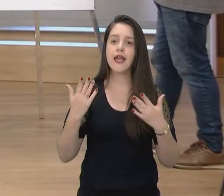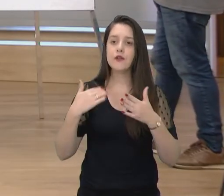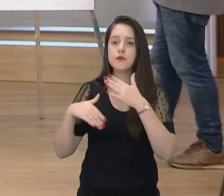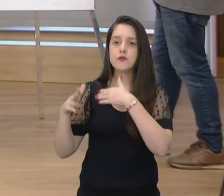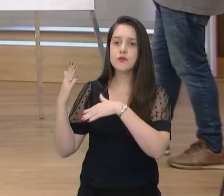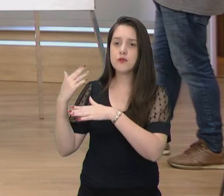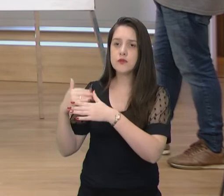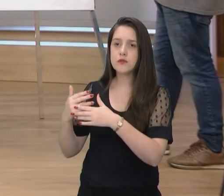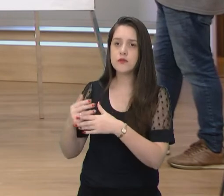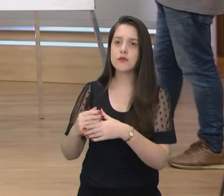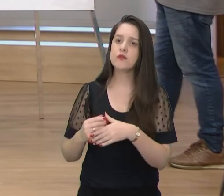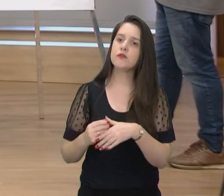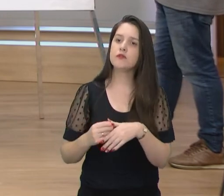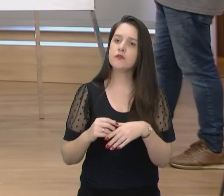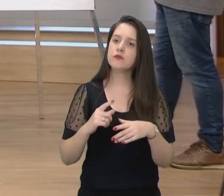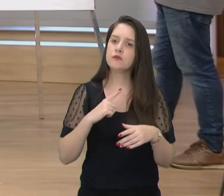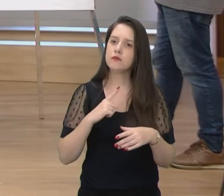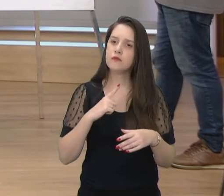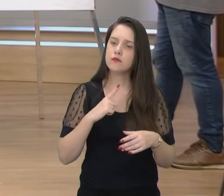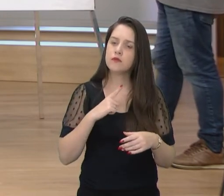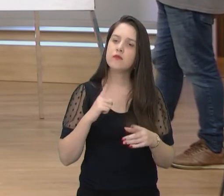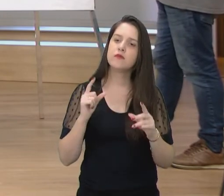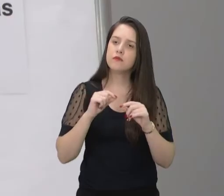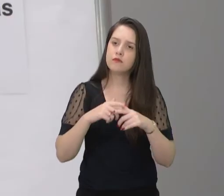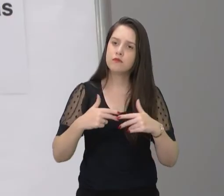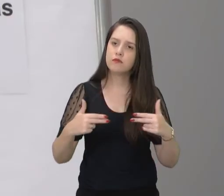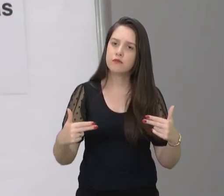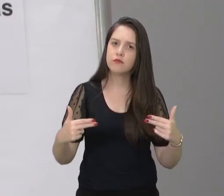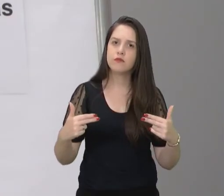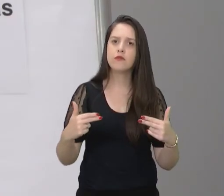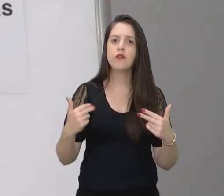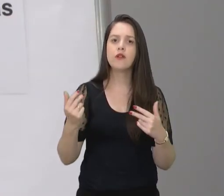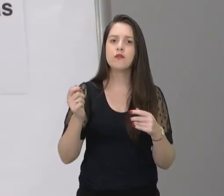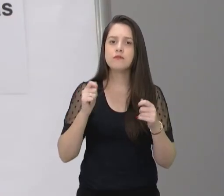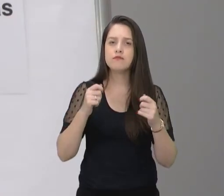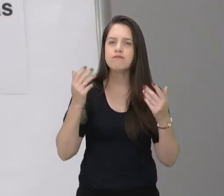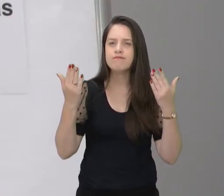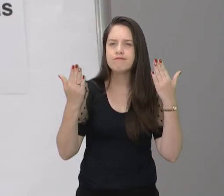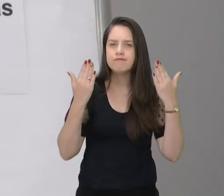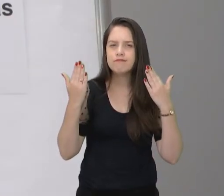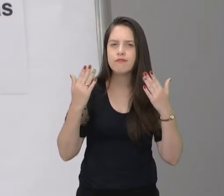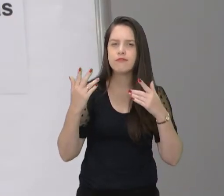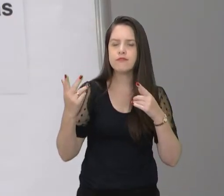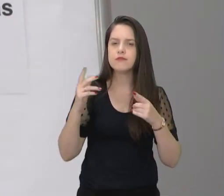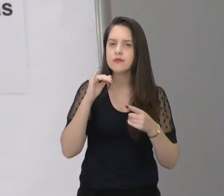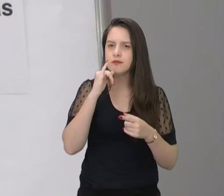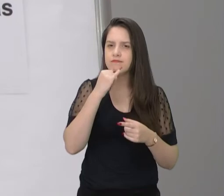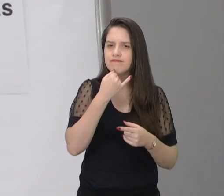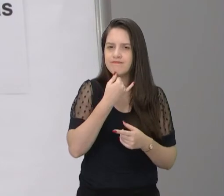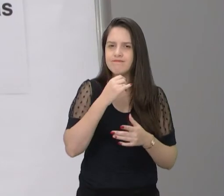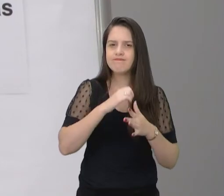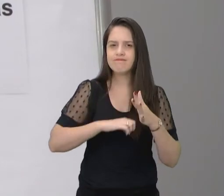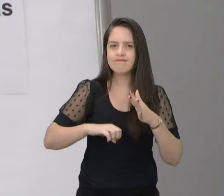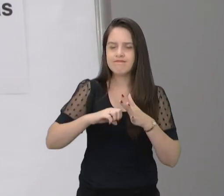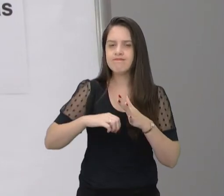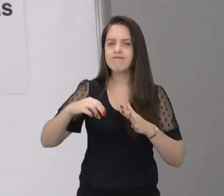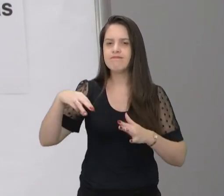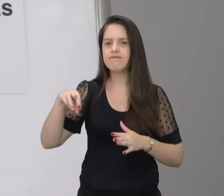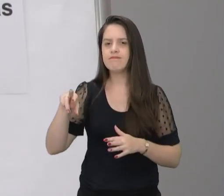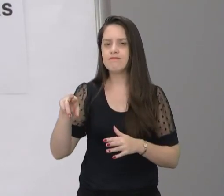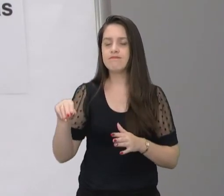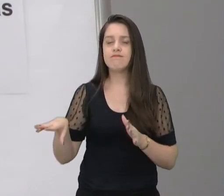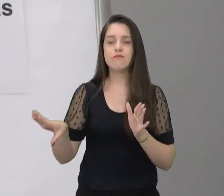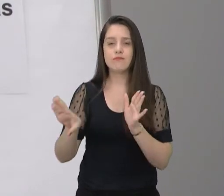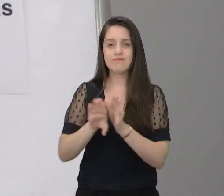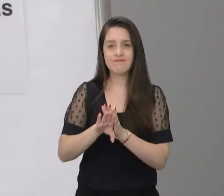ele optou por uma política de crédito aos clientes como um diferencial para o sucesso. Infelizmente, a empresa de Marcos chegou a um